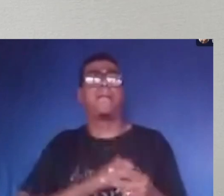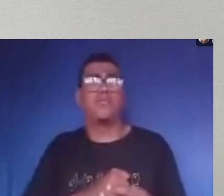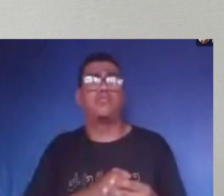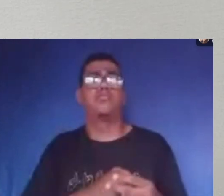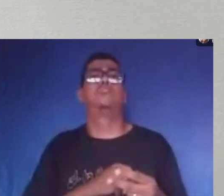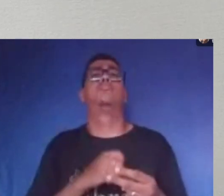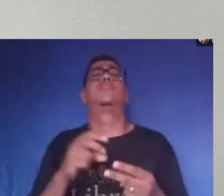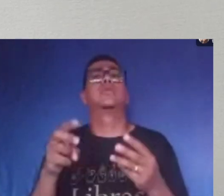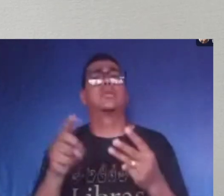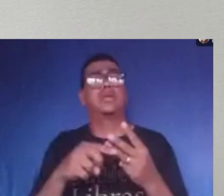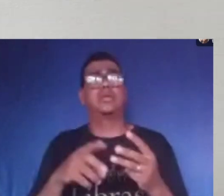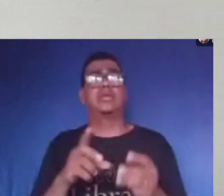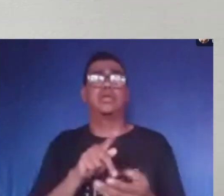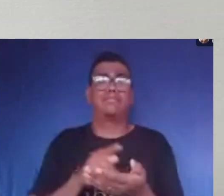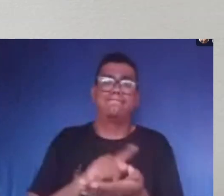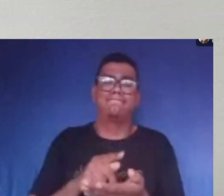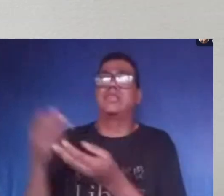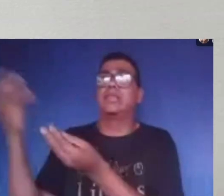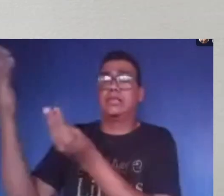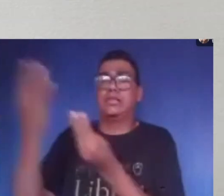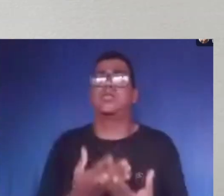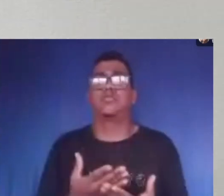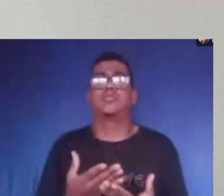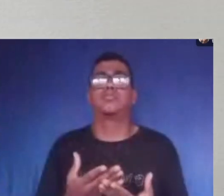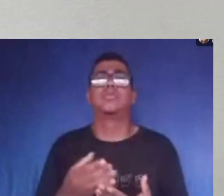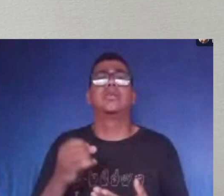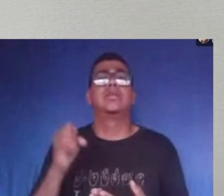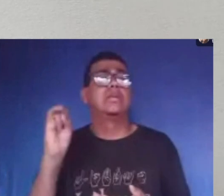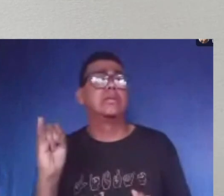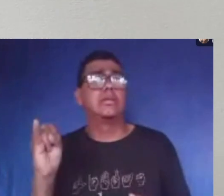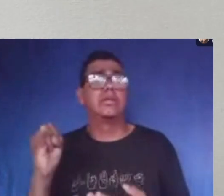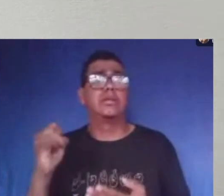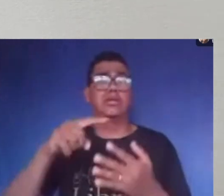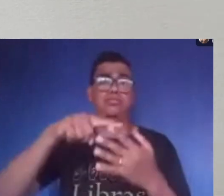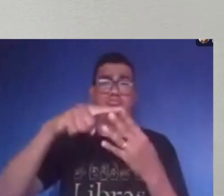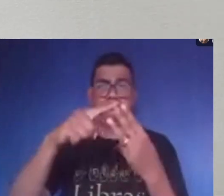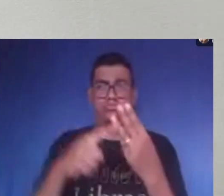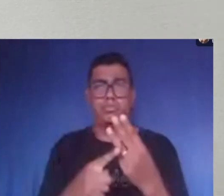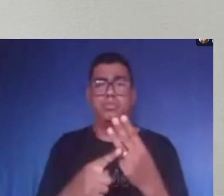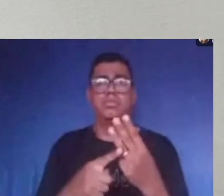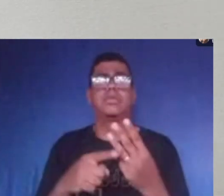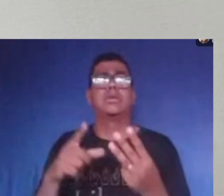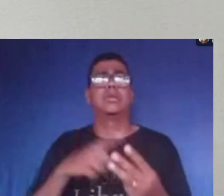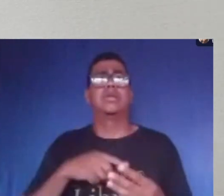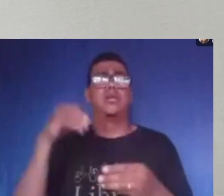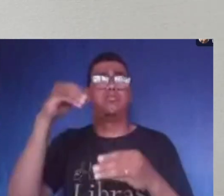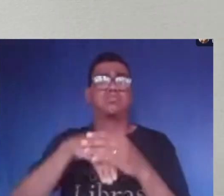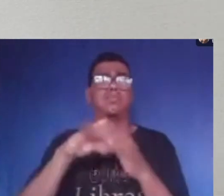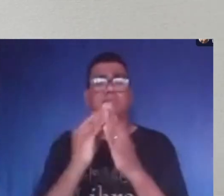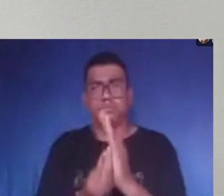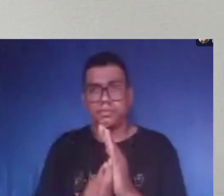foram destruídas no meio dessa tempestade, no meio desse vendaval. E eu até compreendo que alguns planos eles